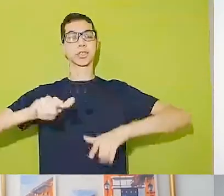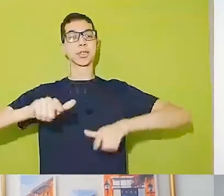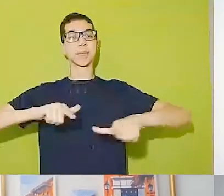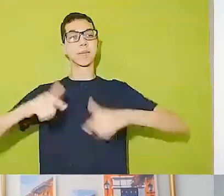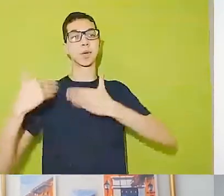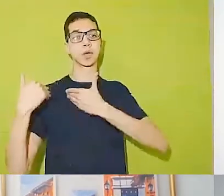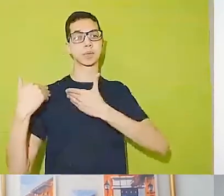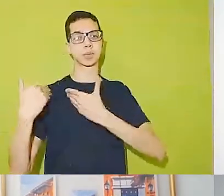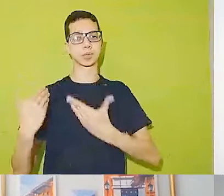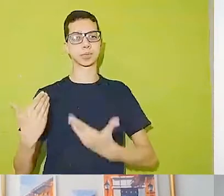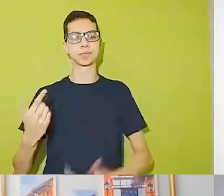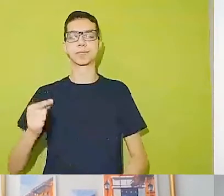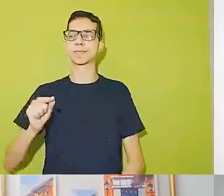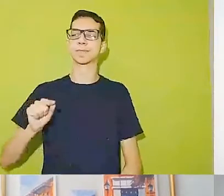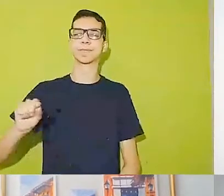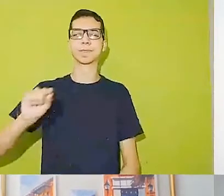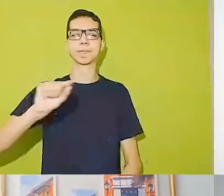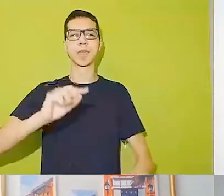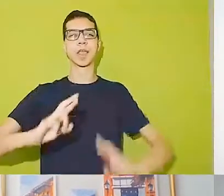todas as áreas,